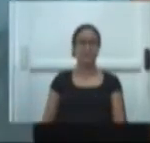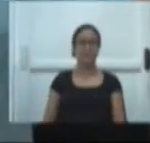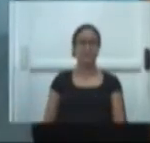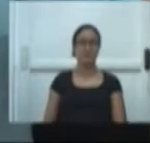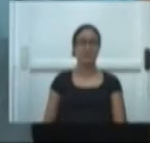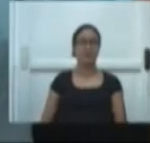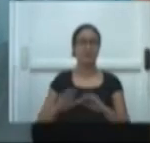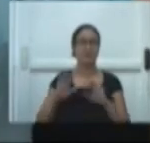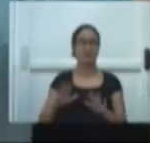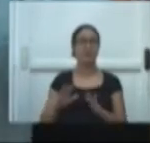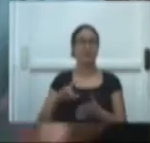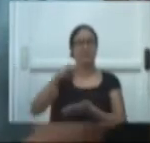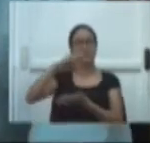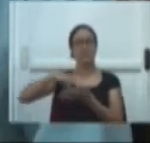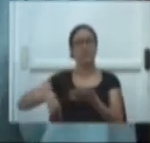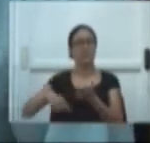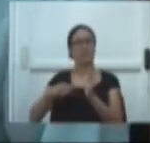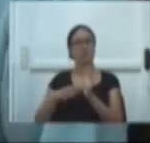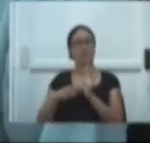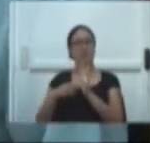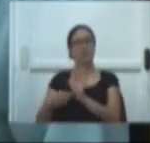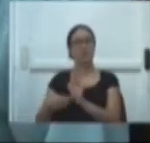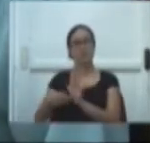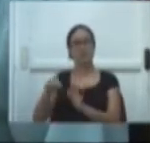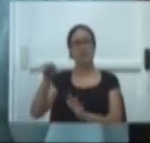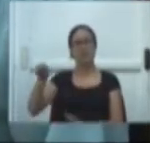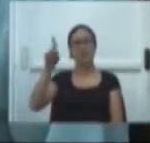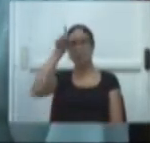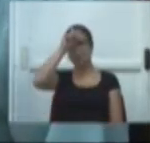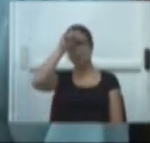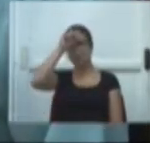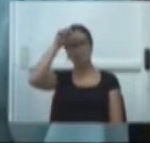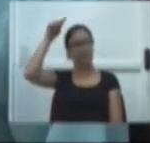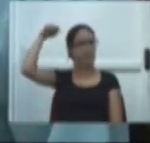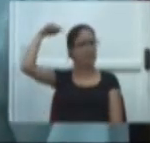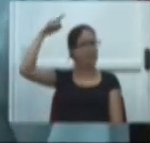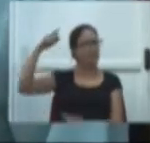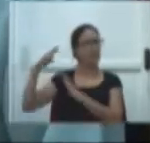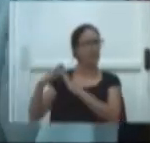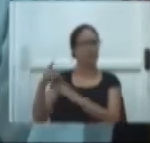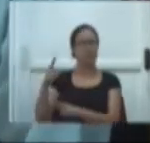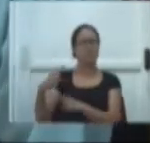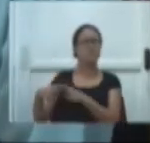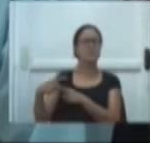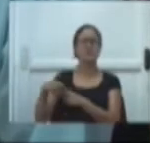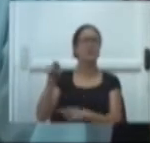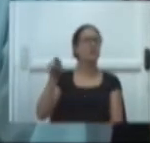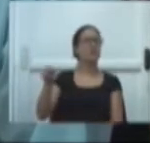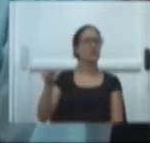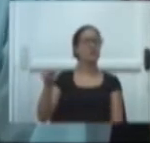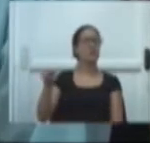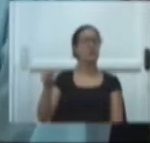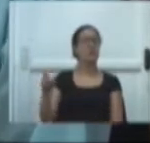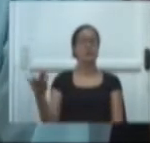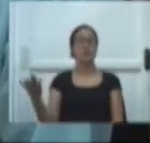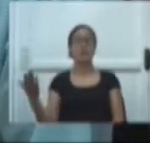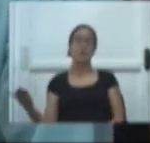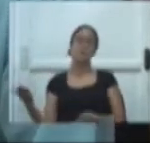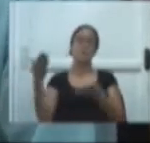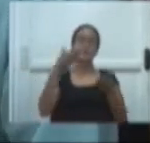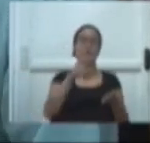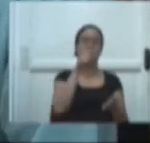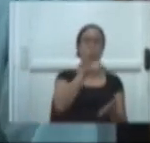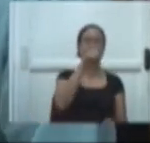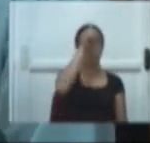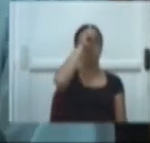esse anexo lá na Santa Casa, por que não na Medical? Por que não mandou o anexo lá no Medical também? Eu